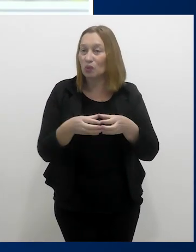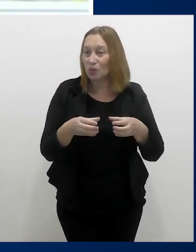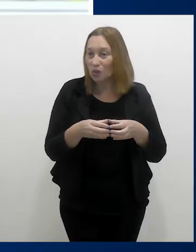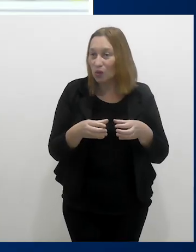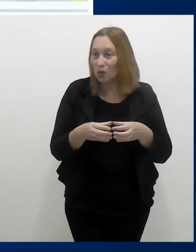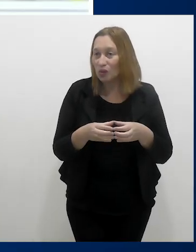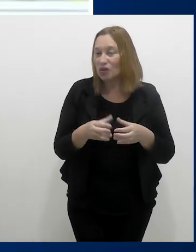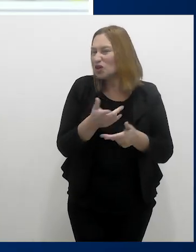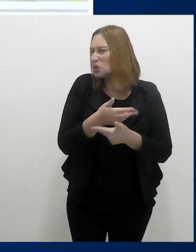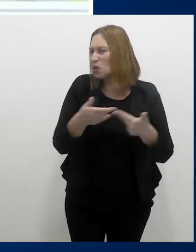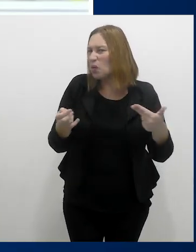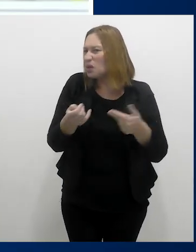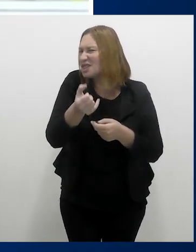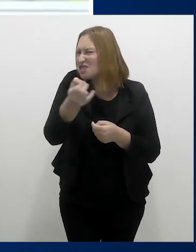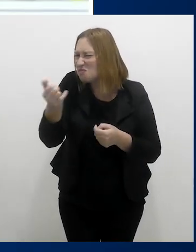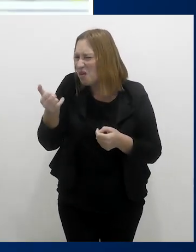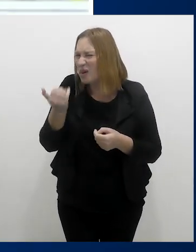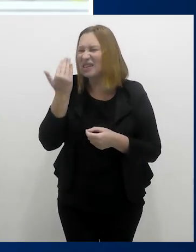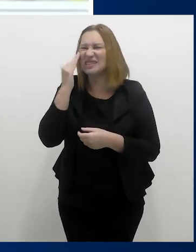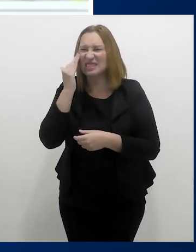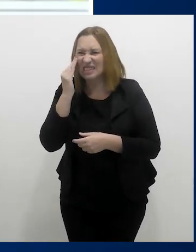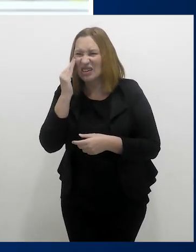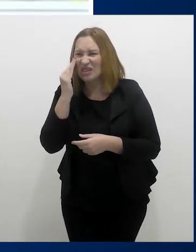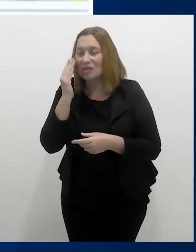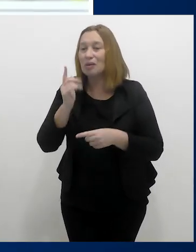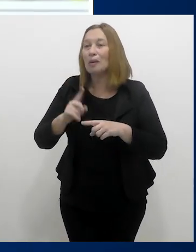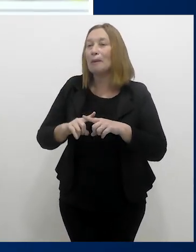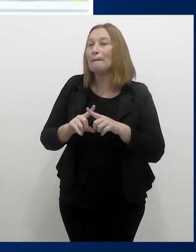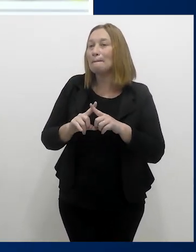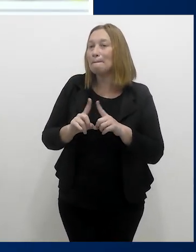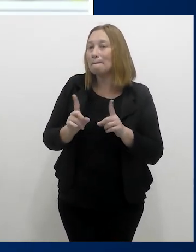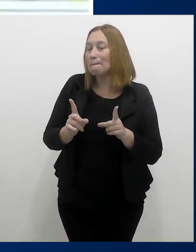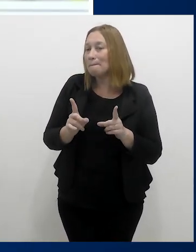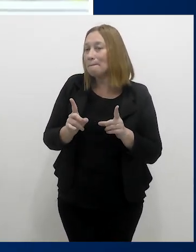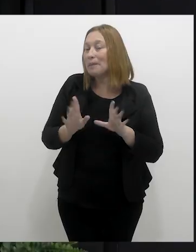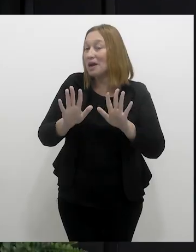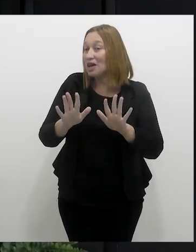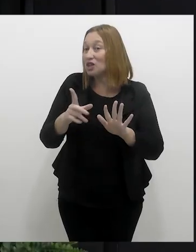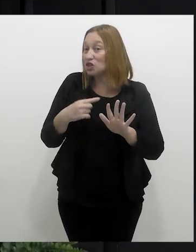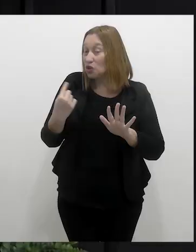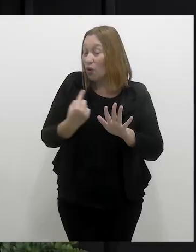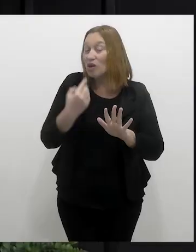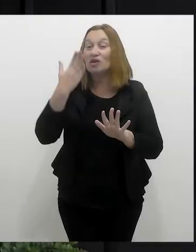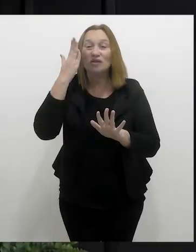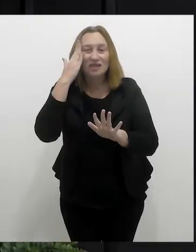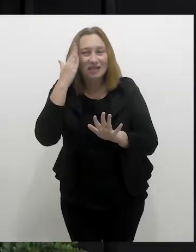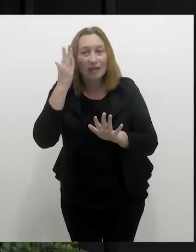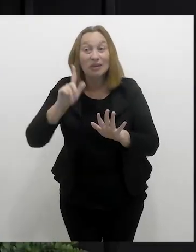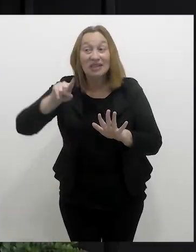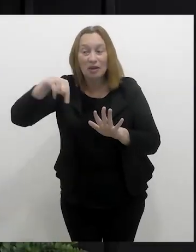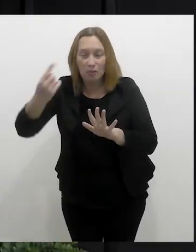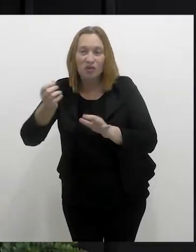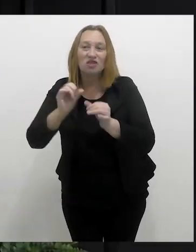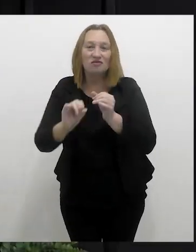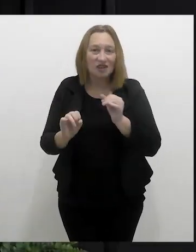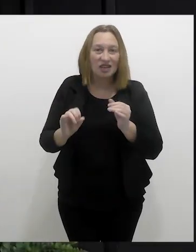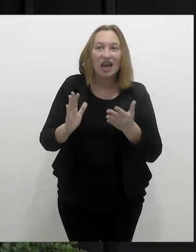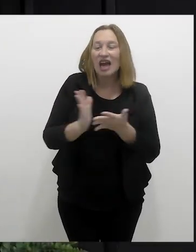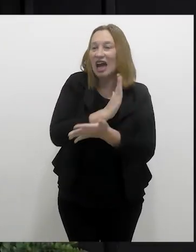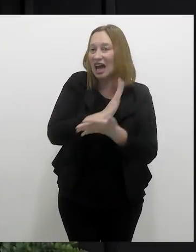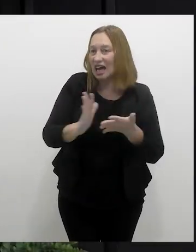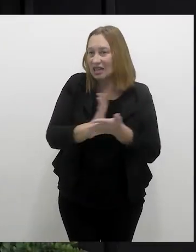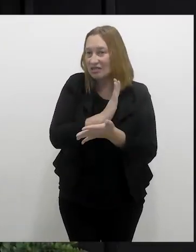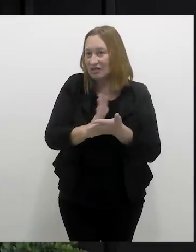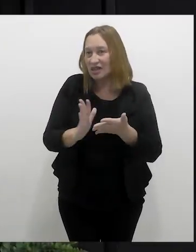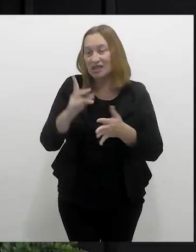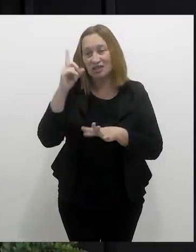para dentro. São coisas pequenas, entendeu? É, mas Mas que que fazem. ajudam, Olha, né? a gente só sabe depois que fez, né?